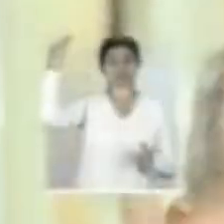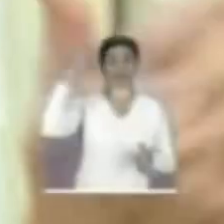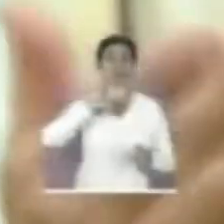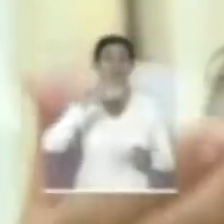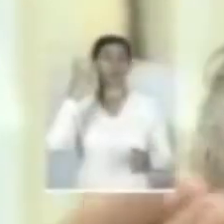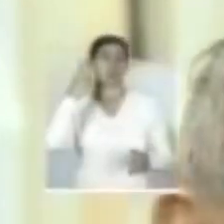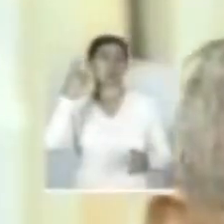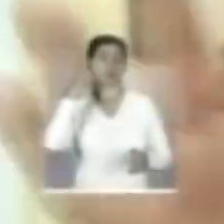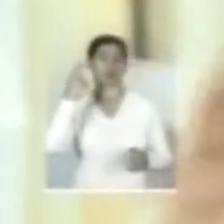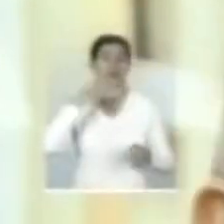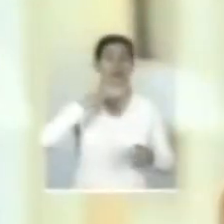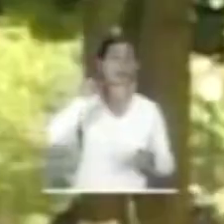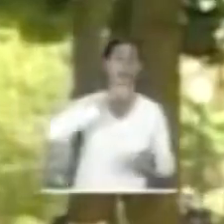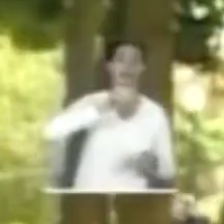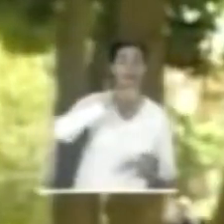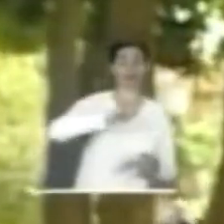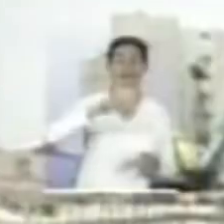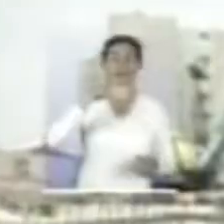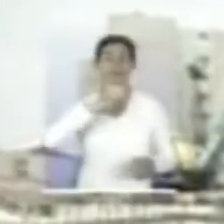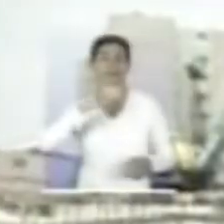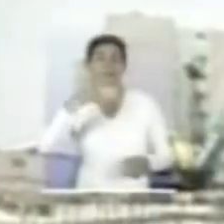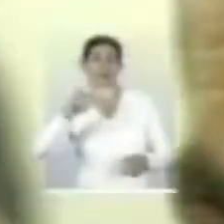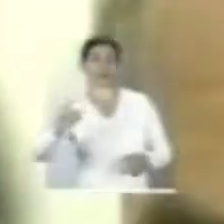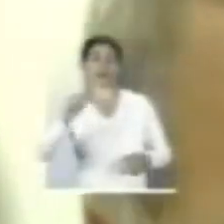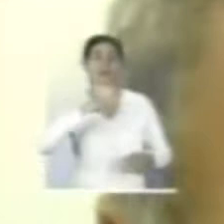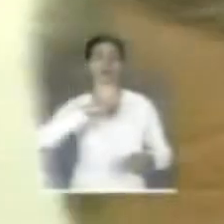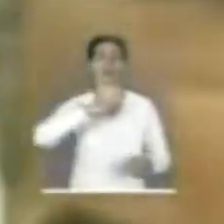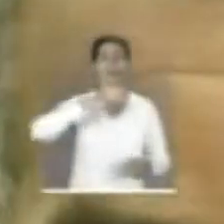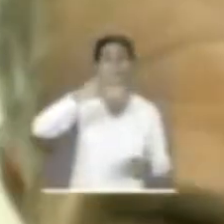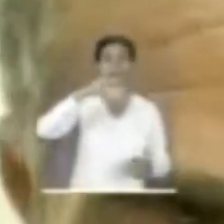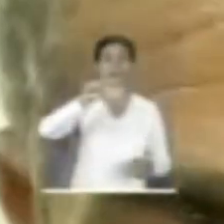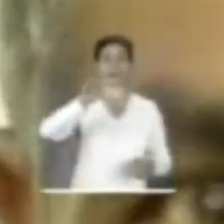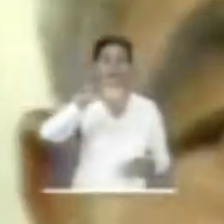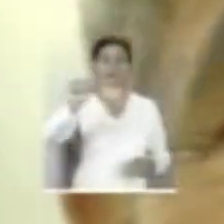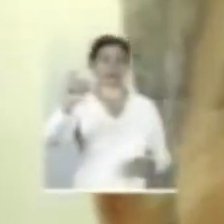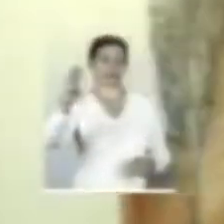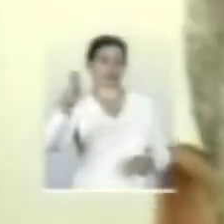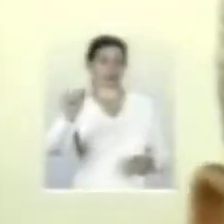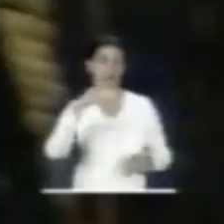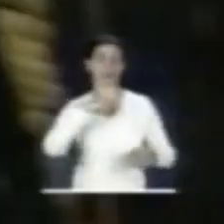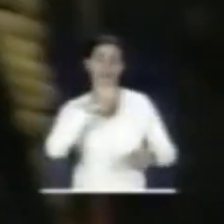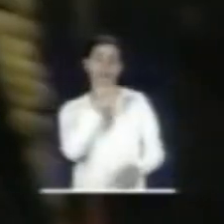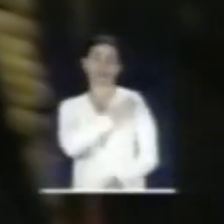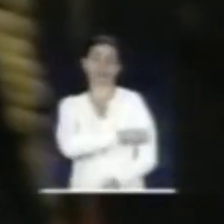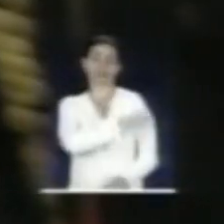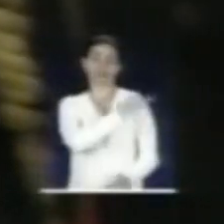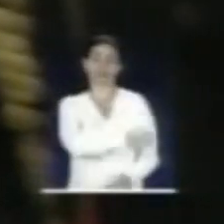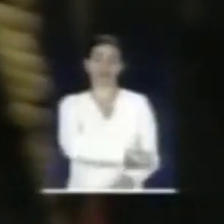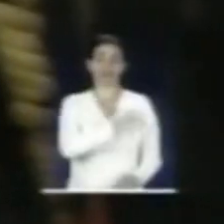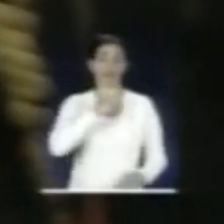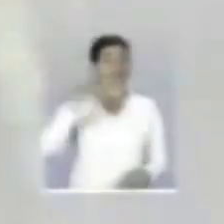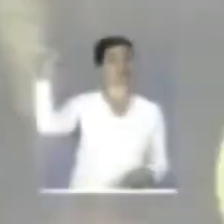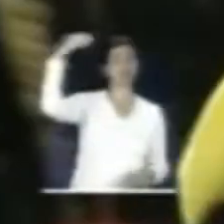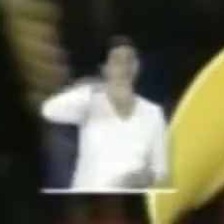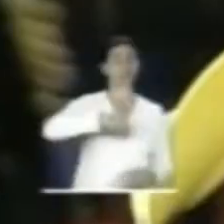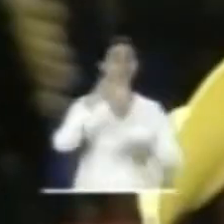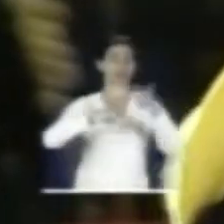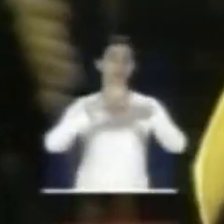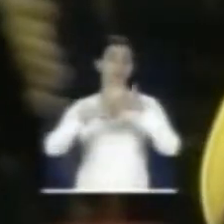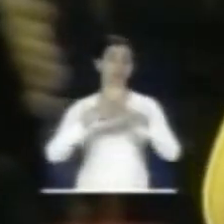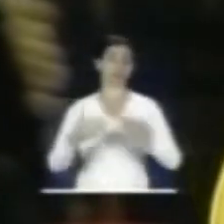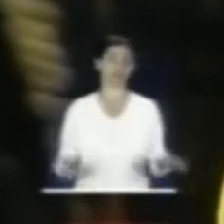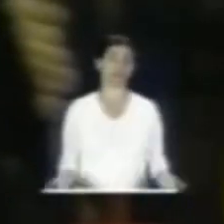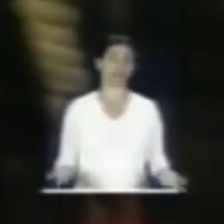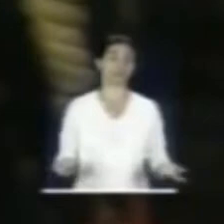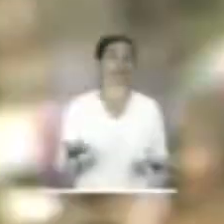Paraná. Beijo para o Ceará, meus conterrâneos. Sou mineiro, ai. Sou do Piauí. Aí, povo paraibano, um beijo. Eu sou do estado do Rio de Janeiro e eu vim pra cá